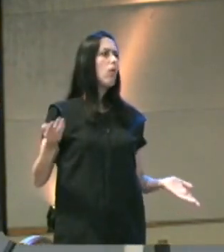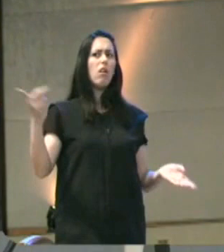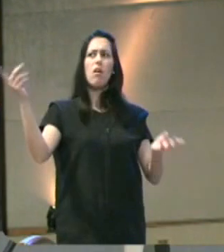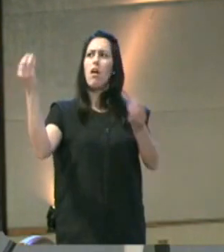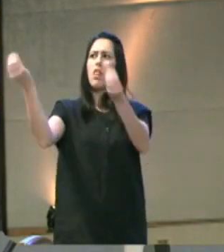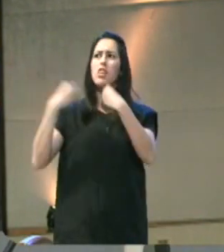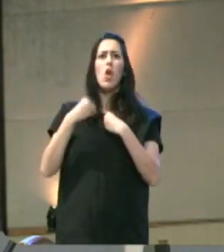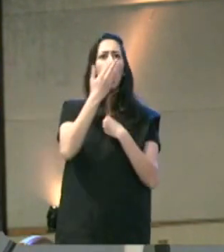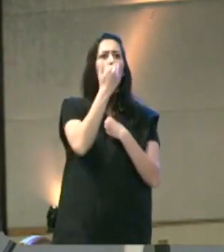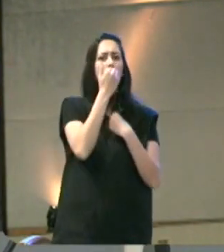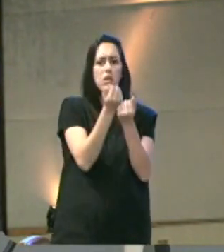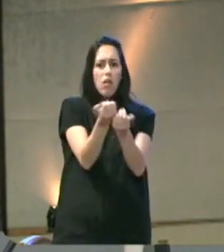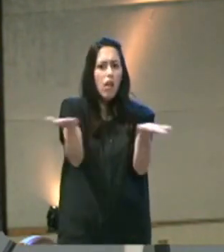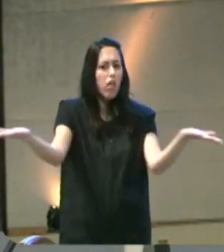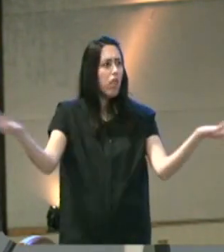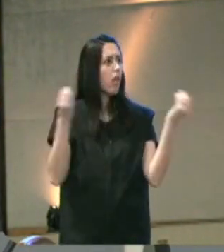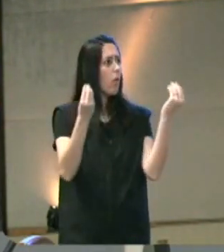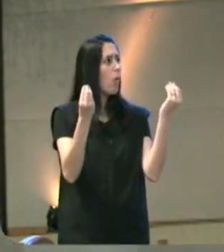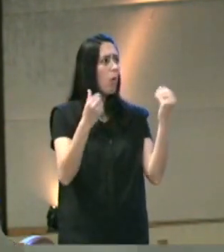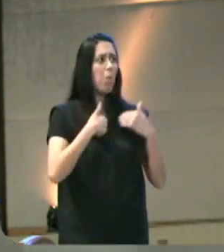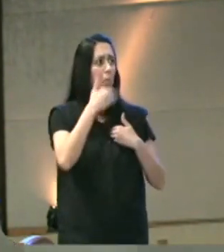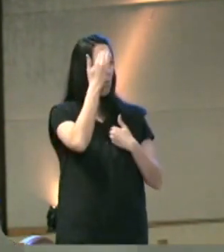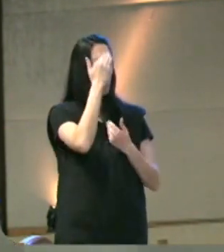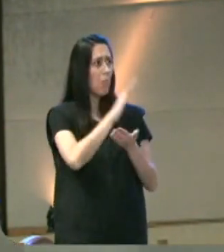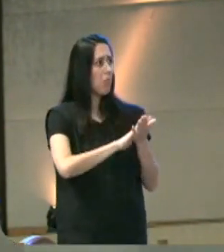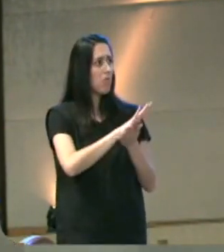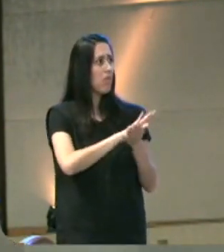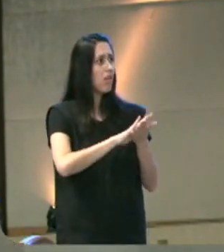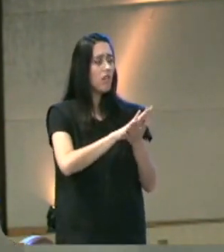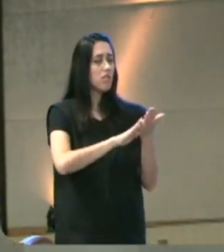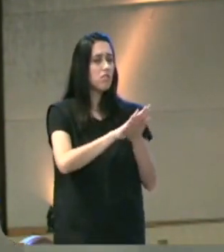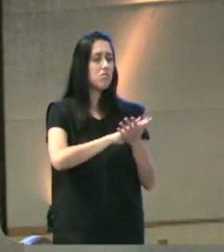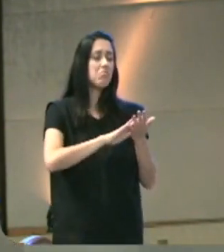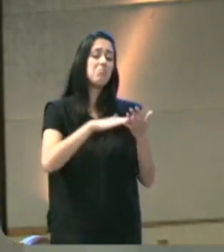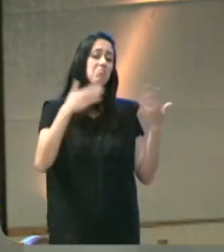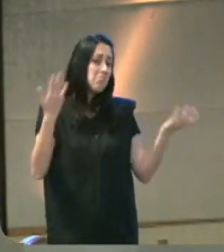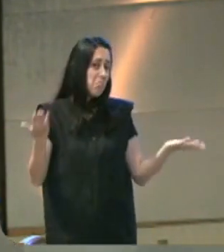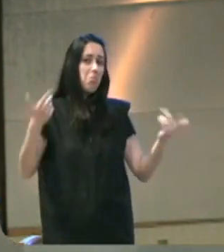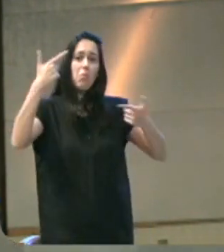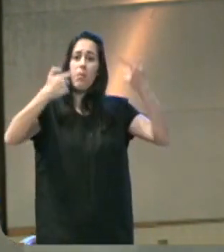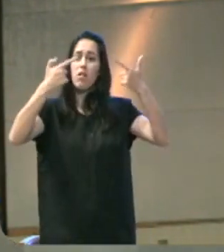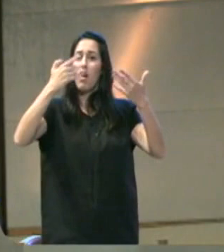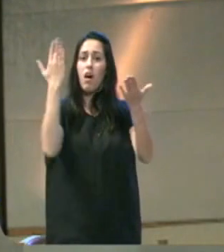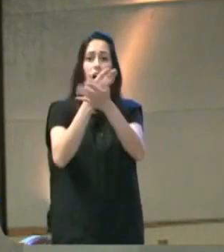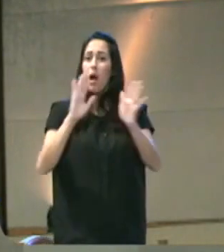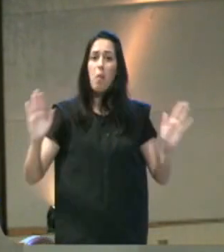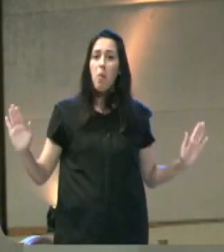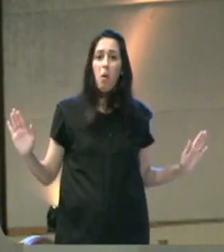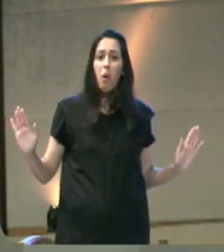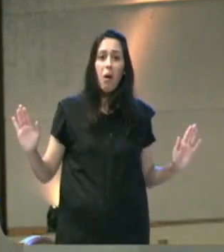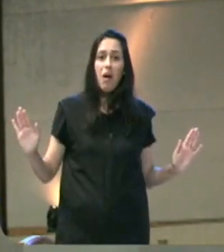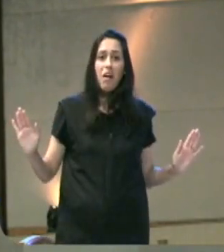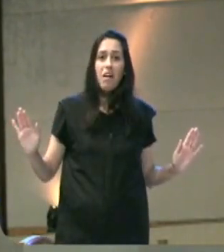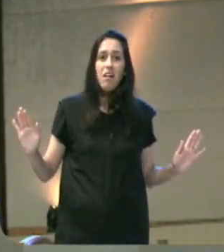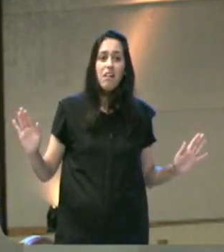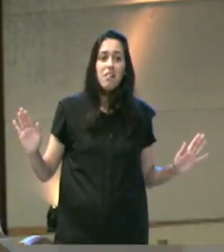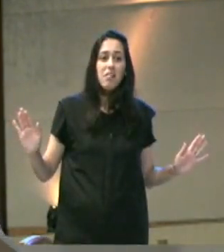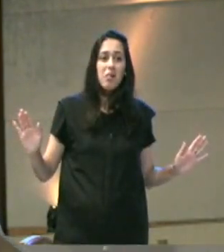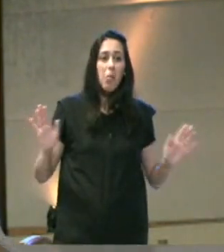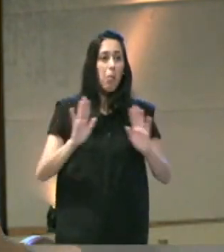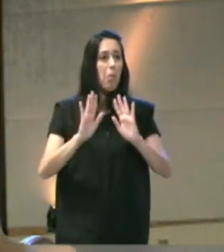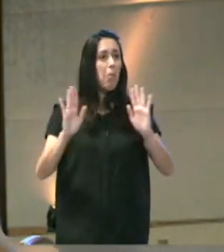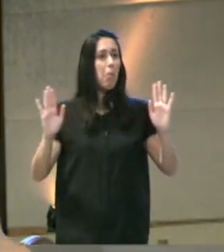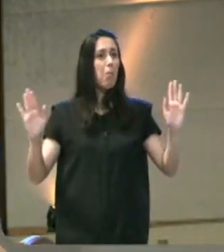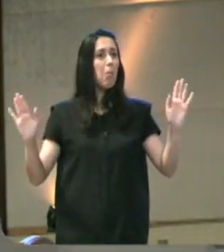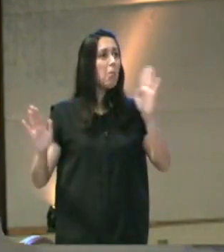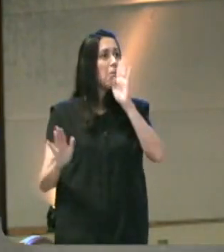para a gente. E aí a guerra terminou. E é interessante